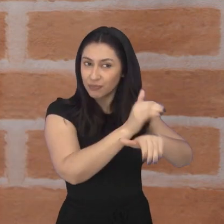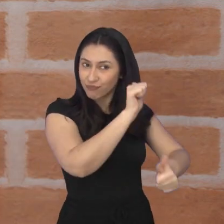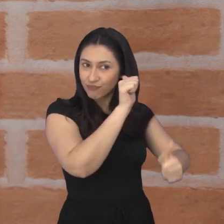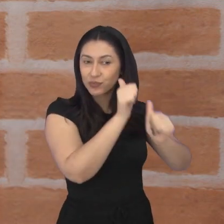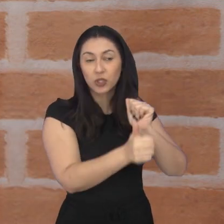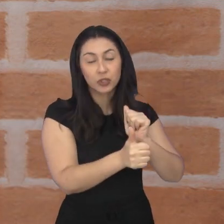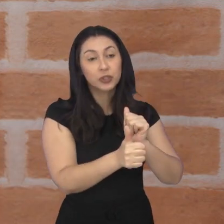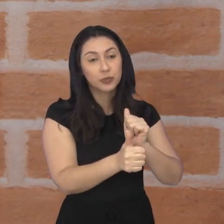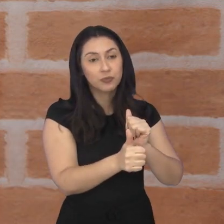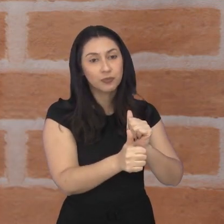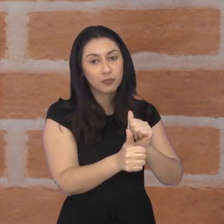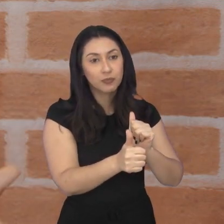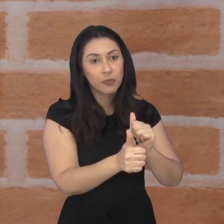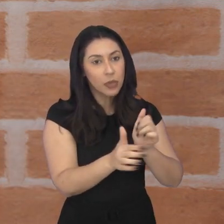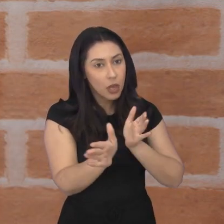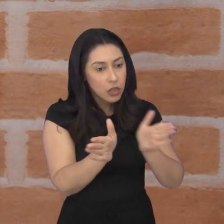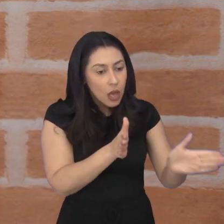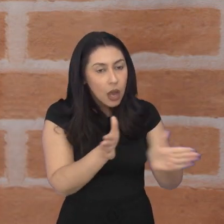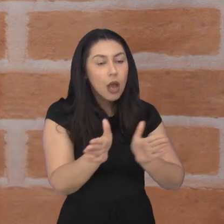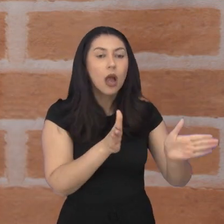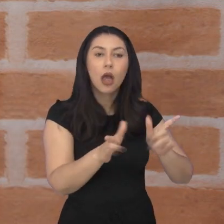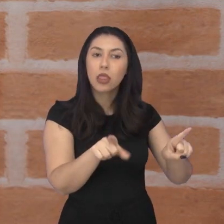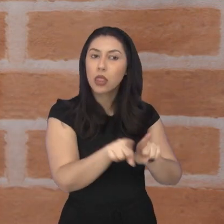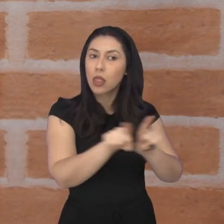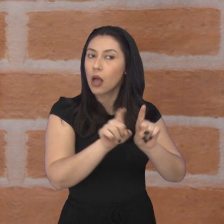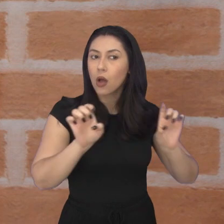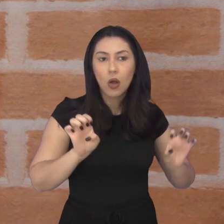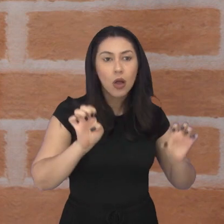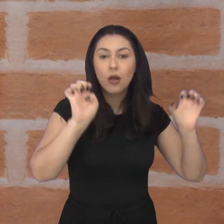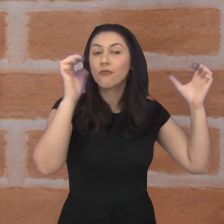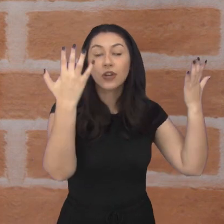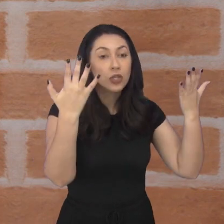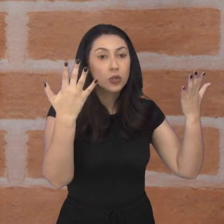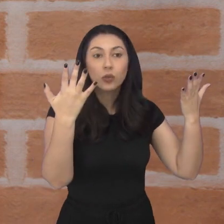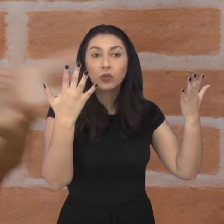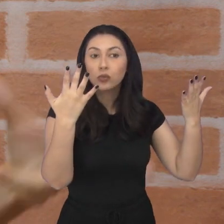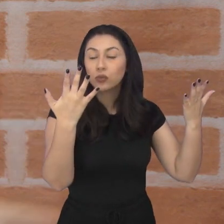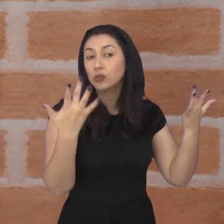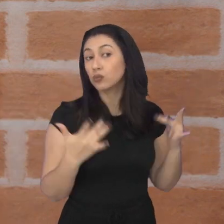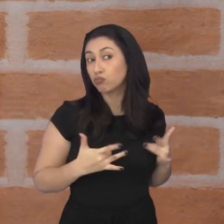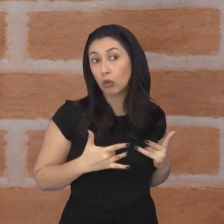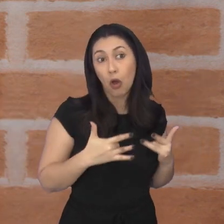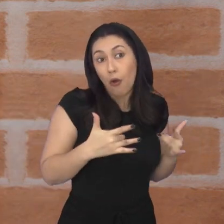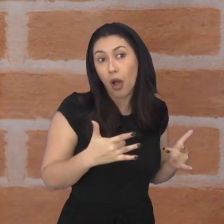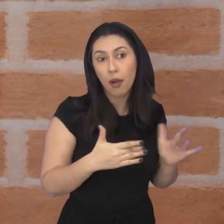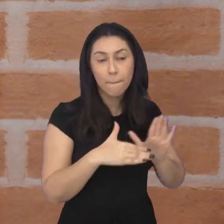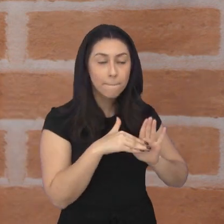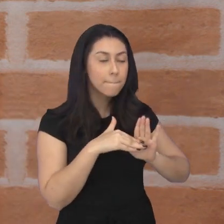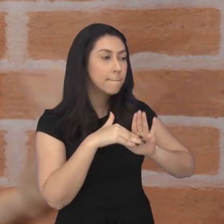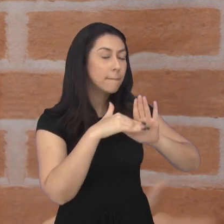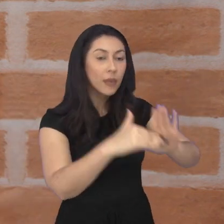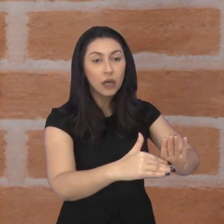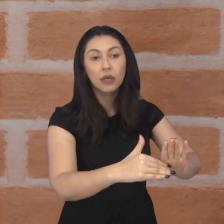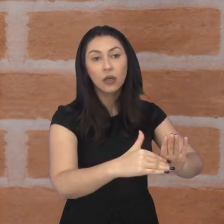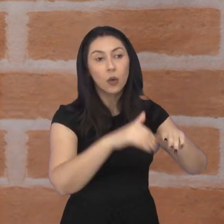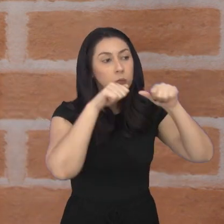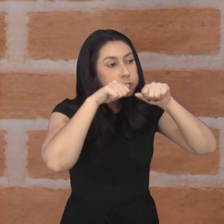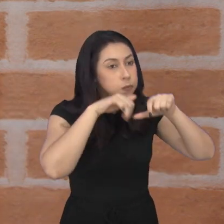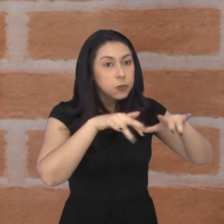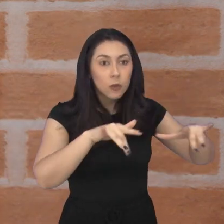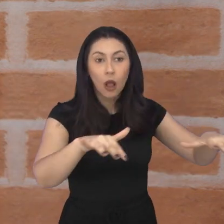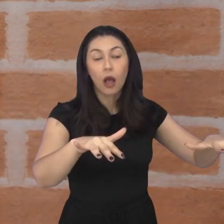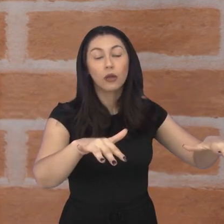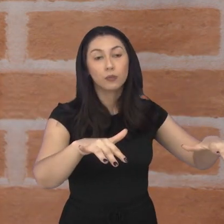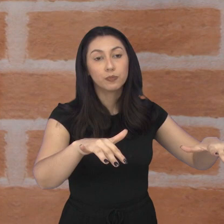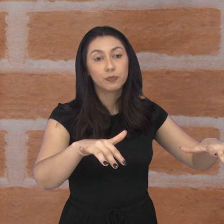acesso ao esporte. A gente trabalha com isso, faz eventos que também sejam beneficentes para ajudar a difundir cada